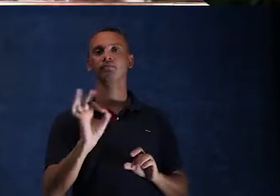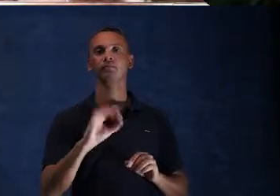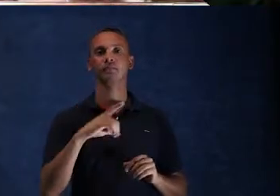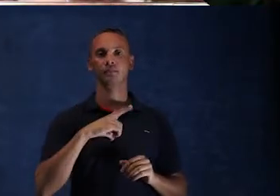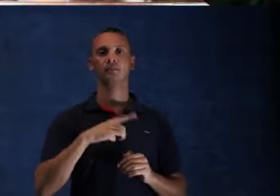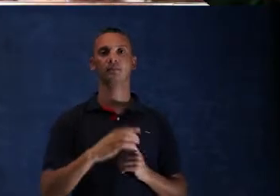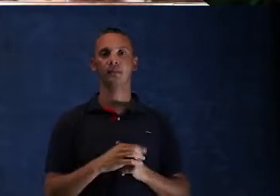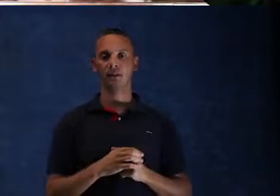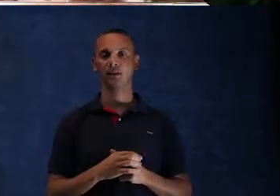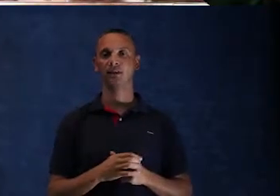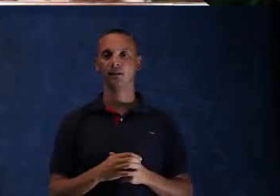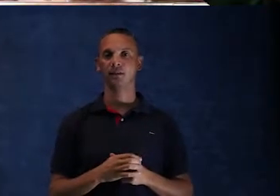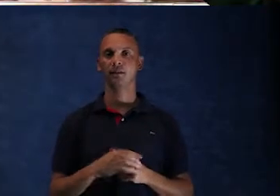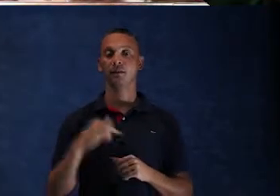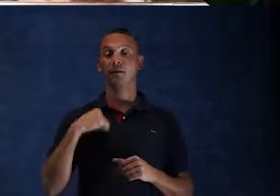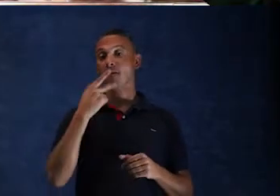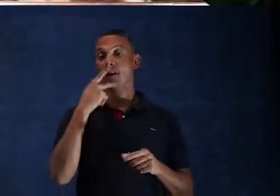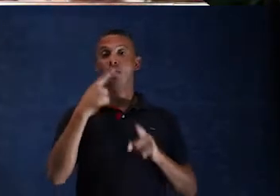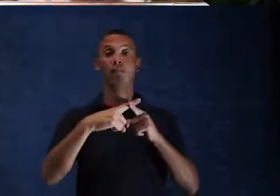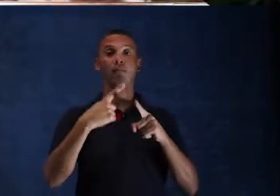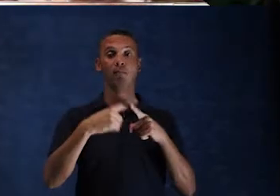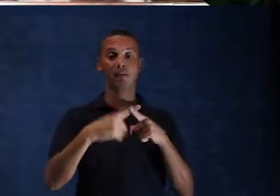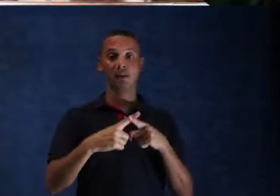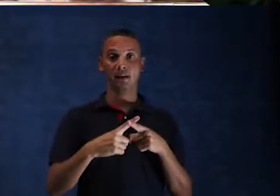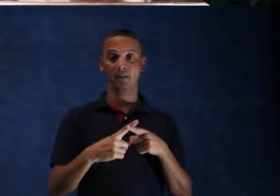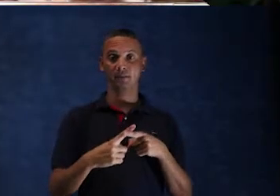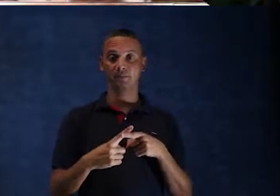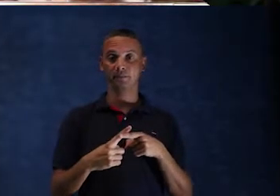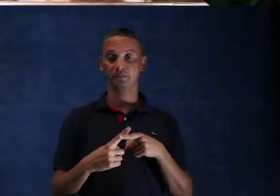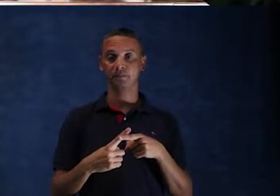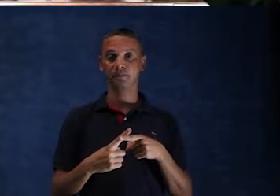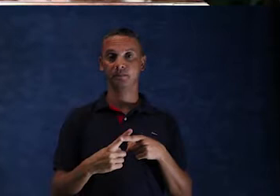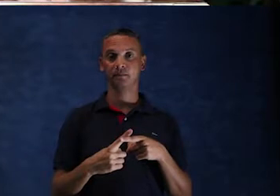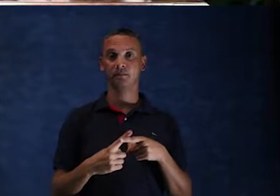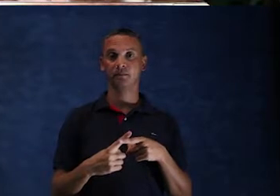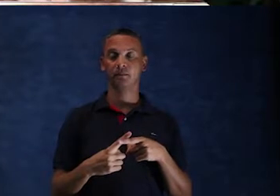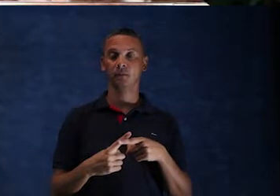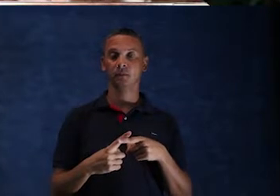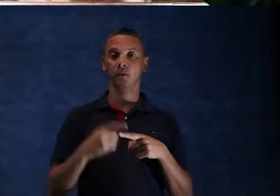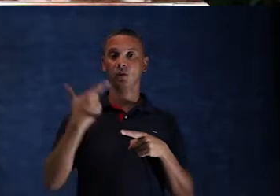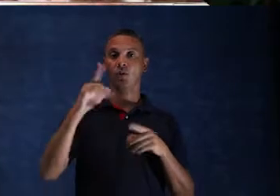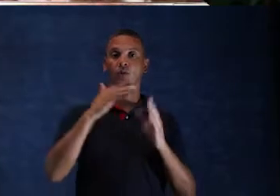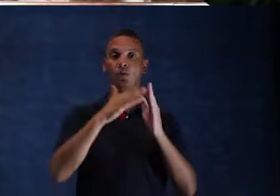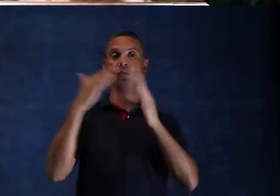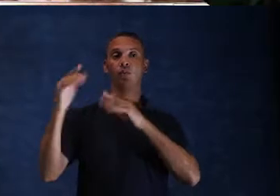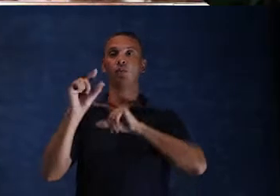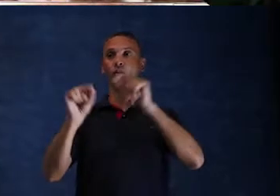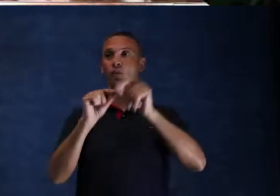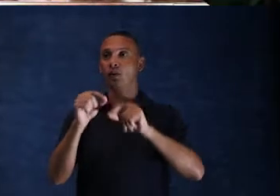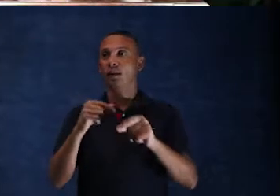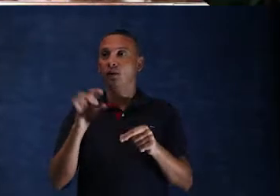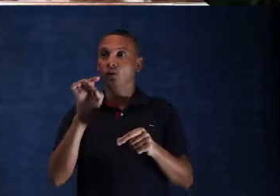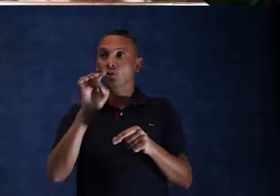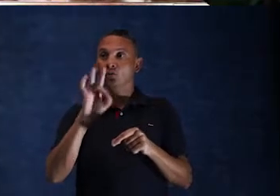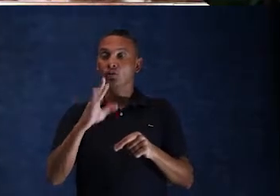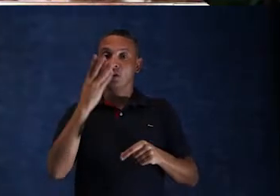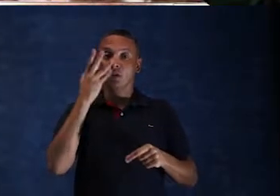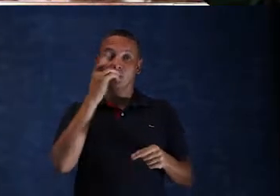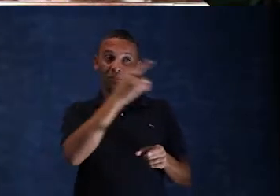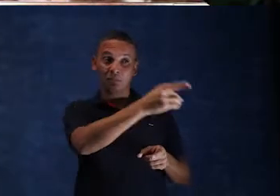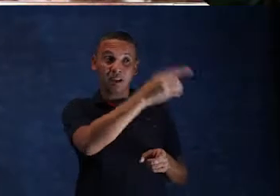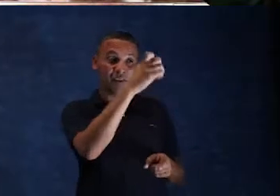Exato. Eu falo isso e sempre falo o outro lado do que eu penso, que não só